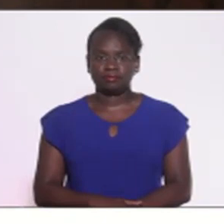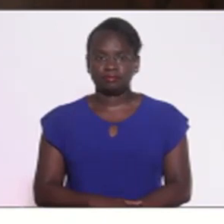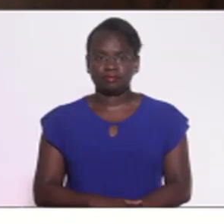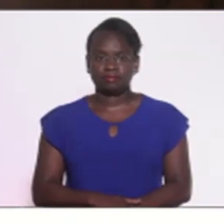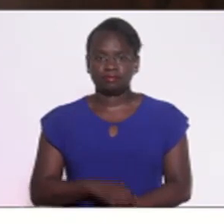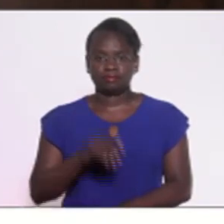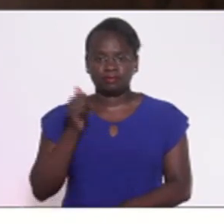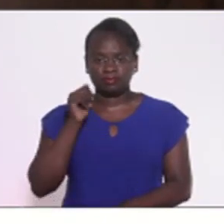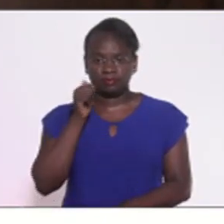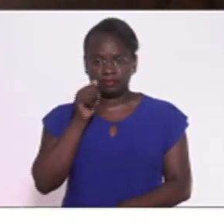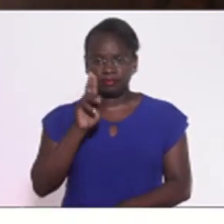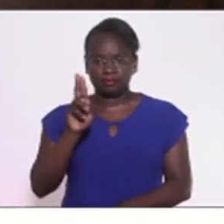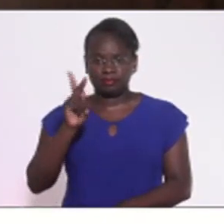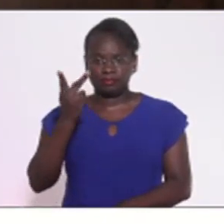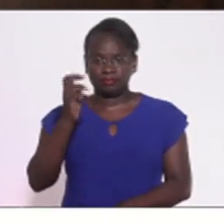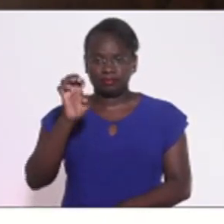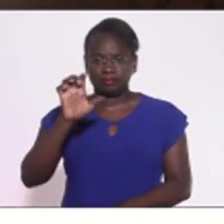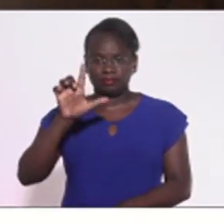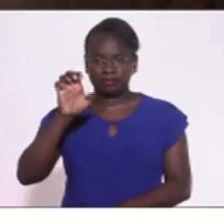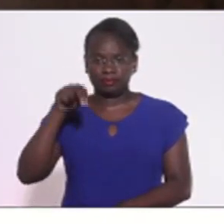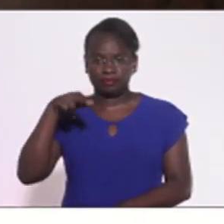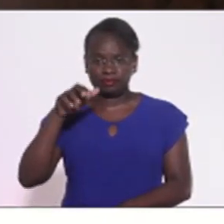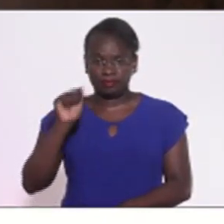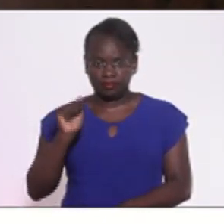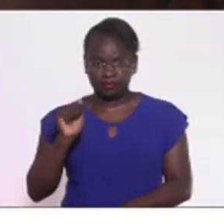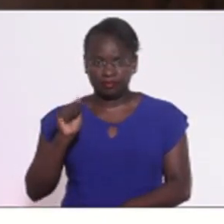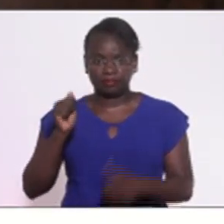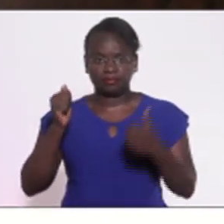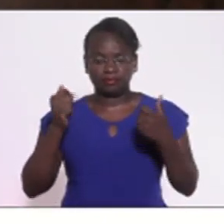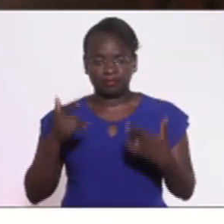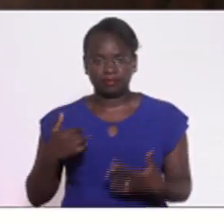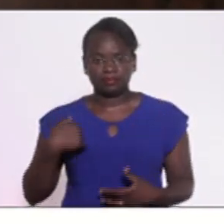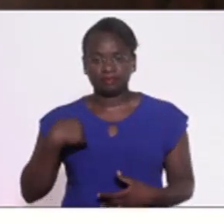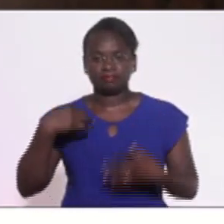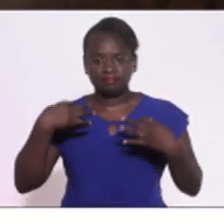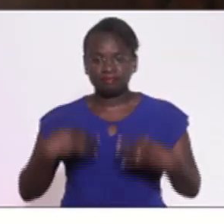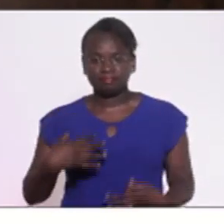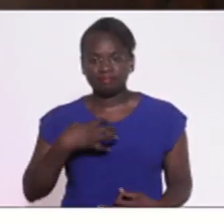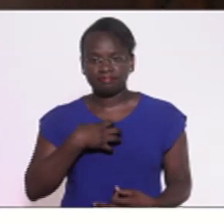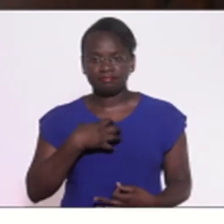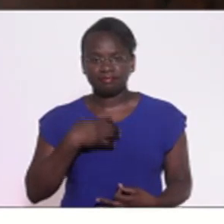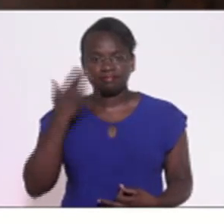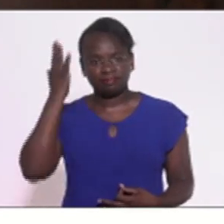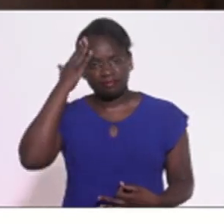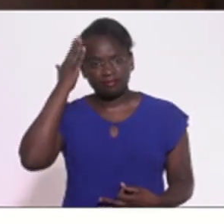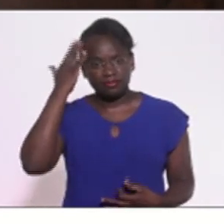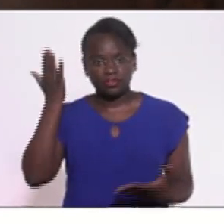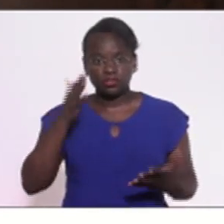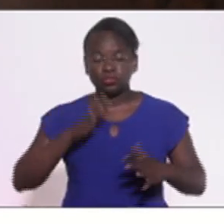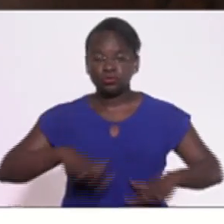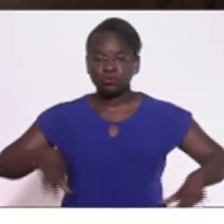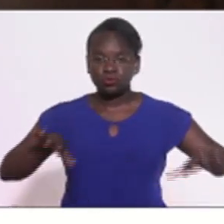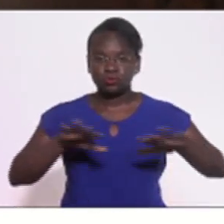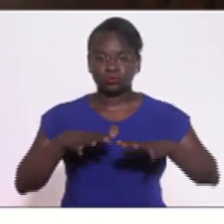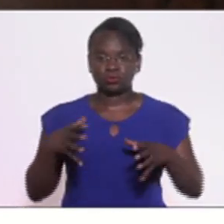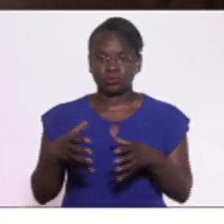Dona Helena, dizer que tenho certeza que hoje aqui todas as